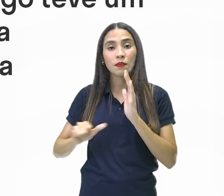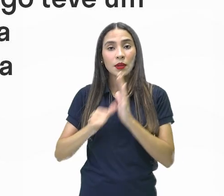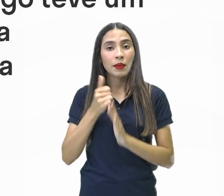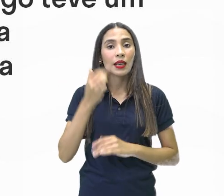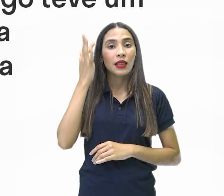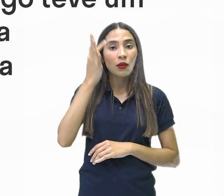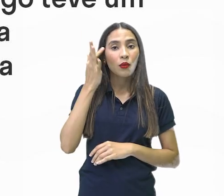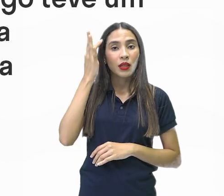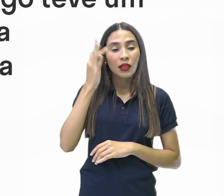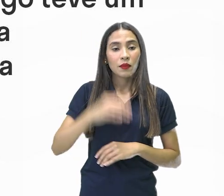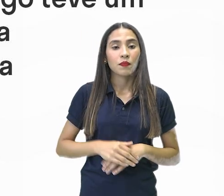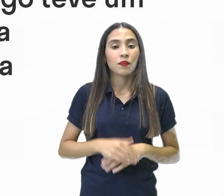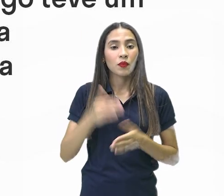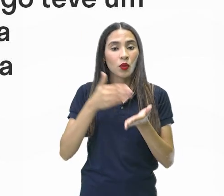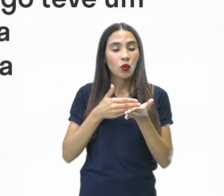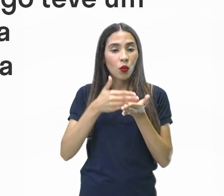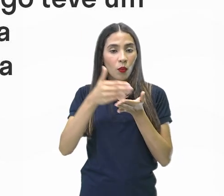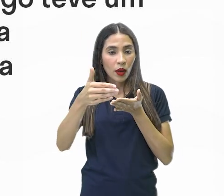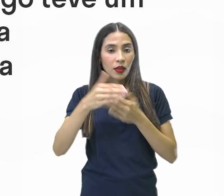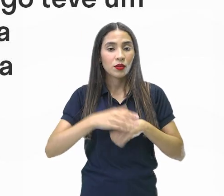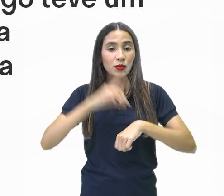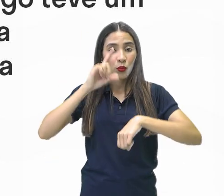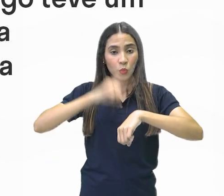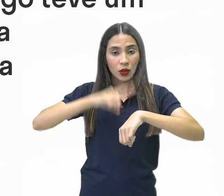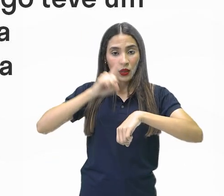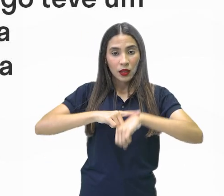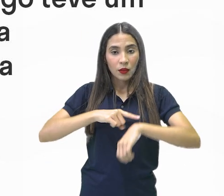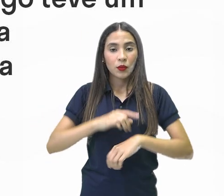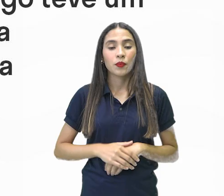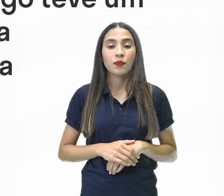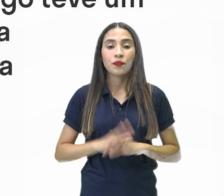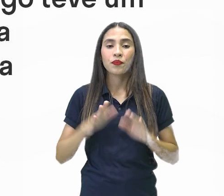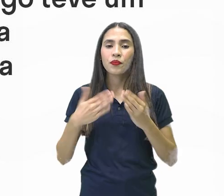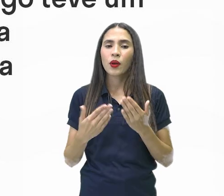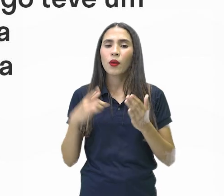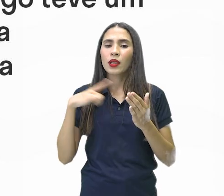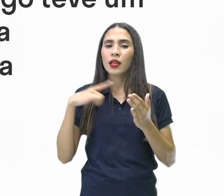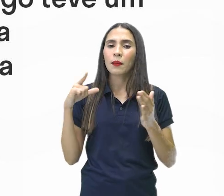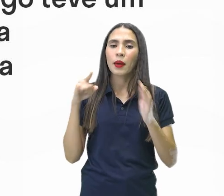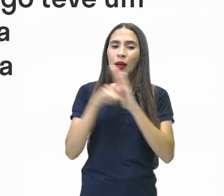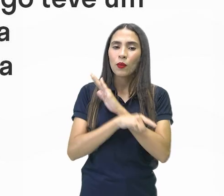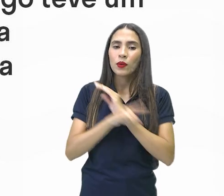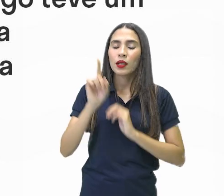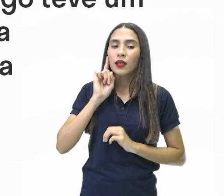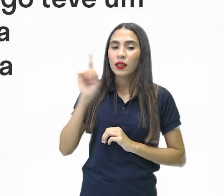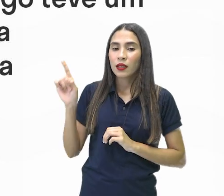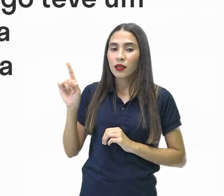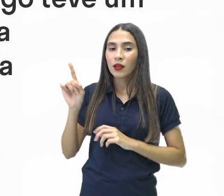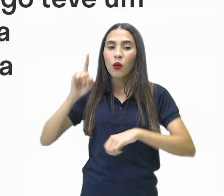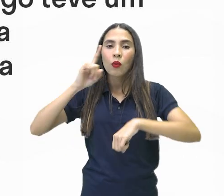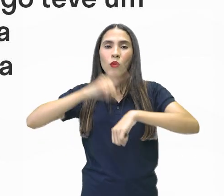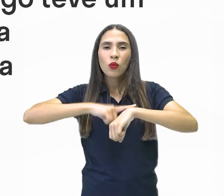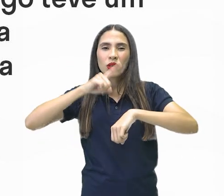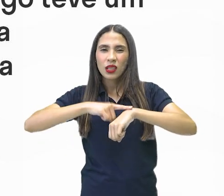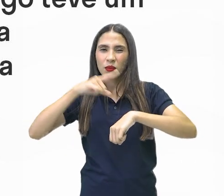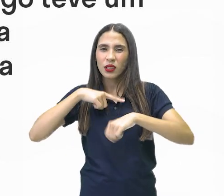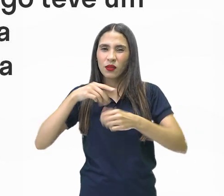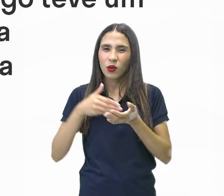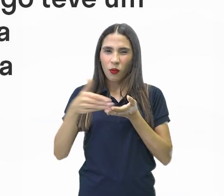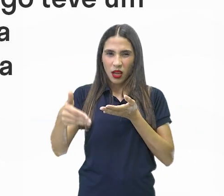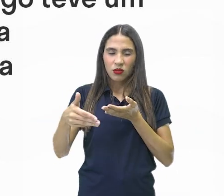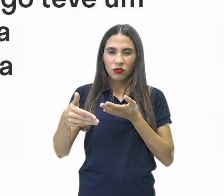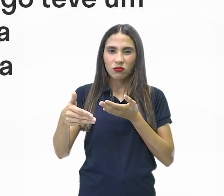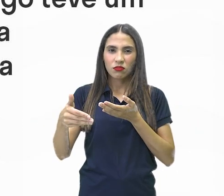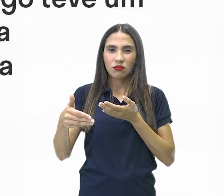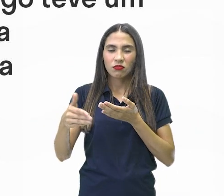certo? O início do tempo. E aí vem a pergunta, né, pessoal? O tempo